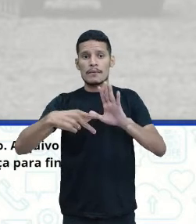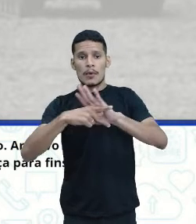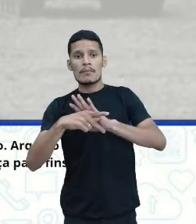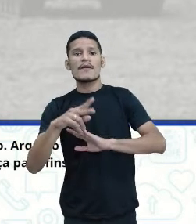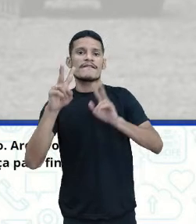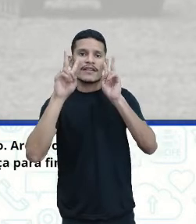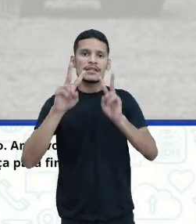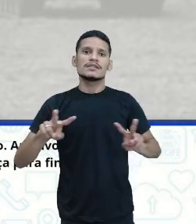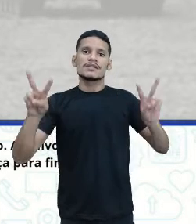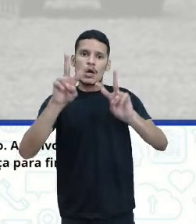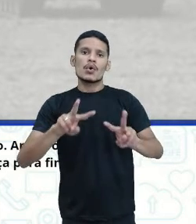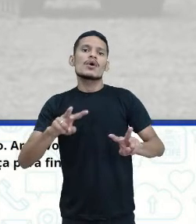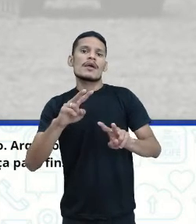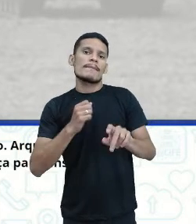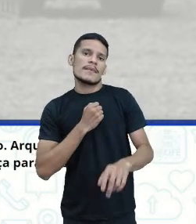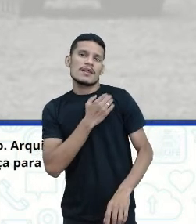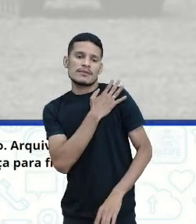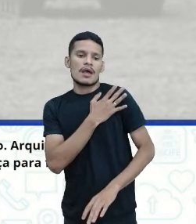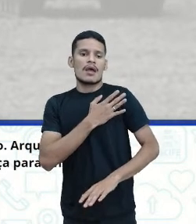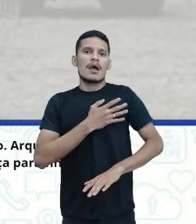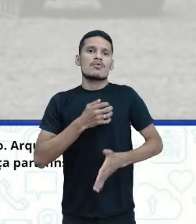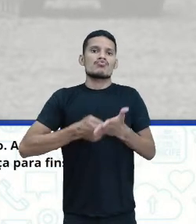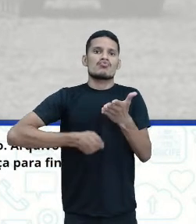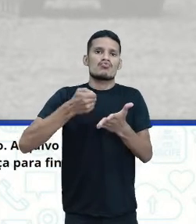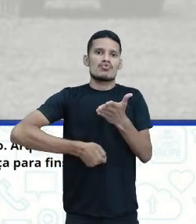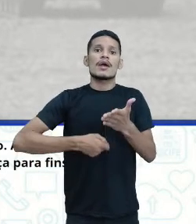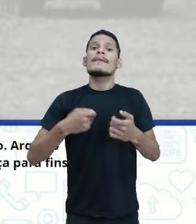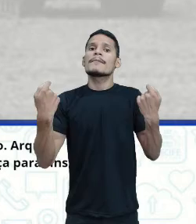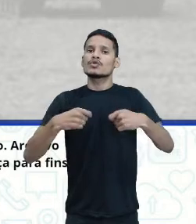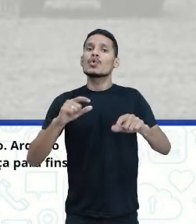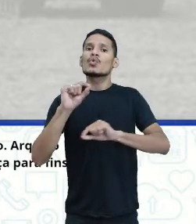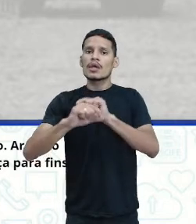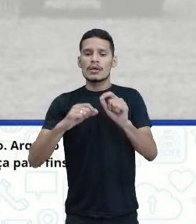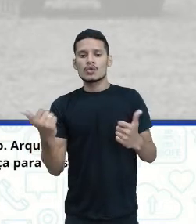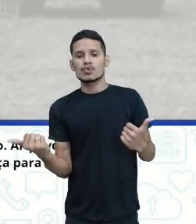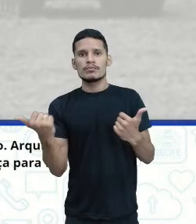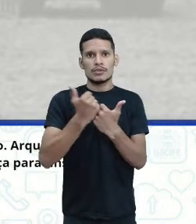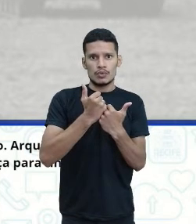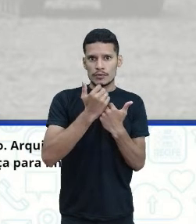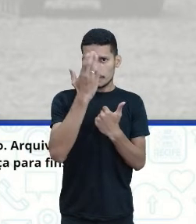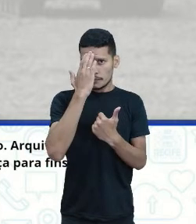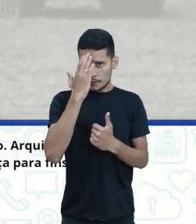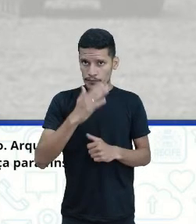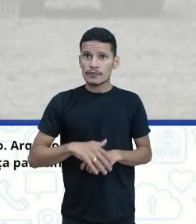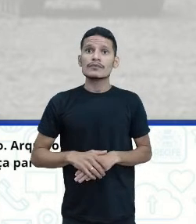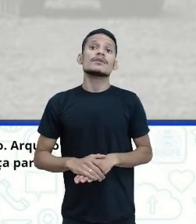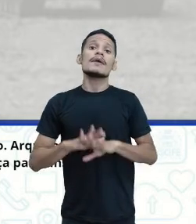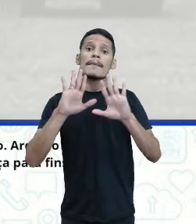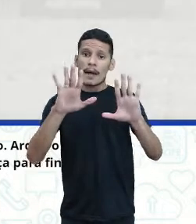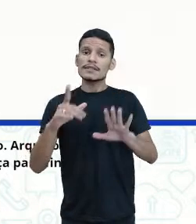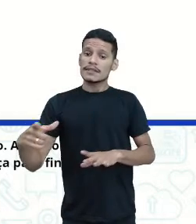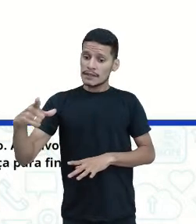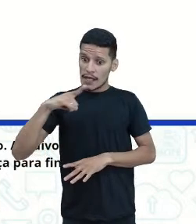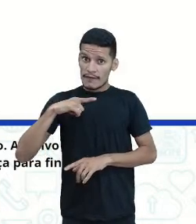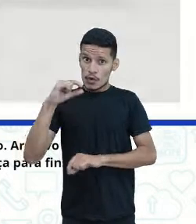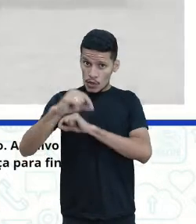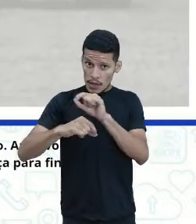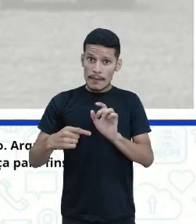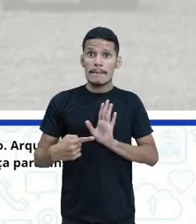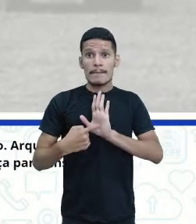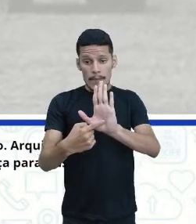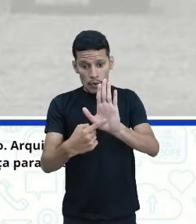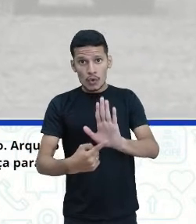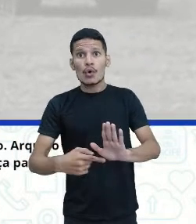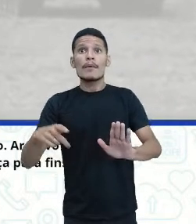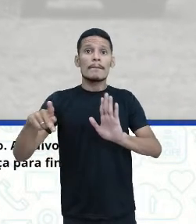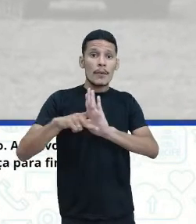militar, autoritária, né? E depois essa Constituição vai ter que ser substituída, mas ela sustentou, né, aquele regime político.